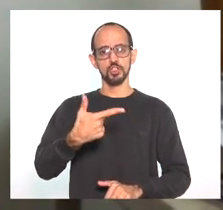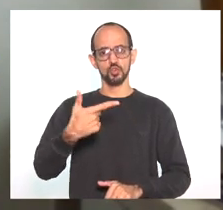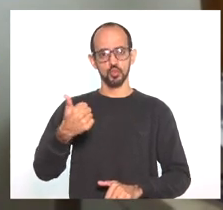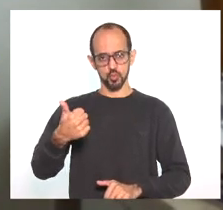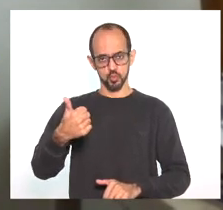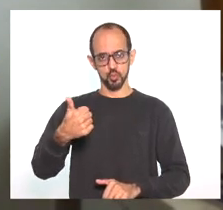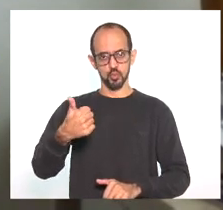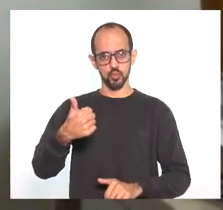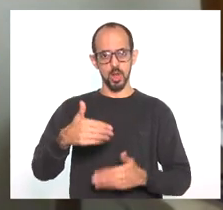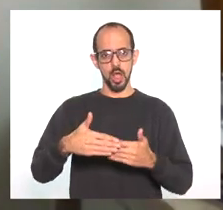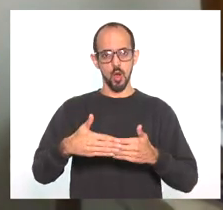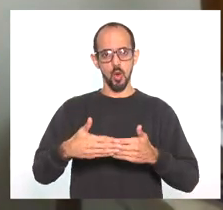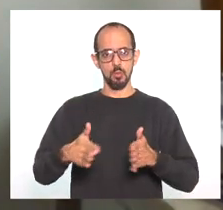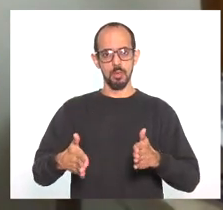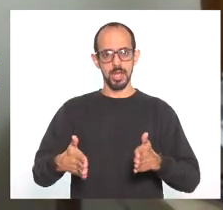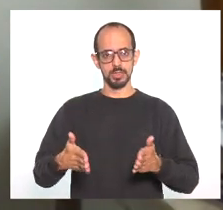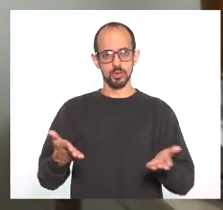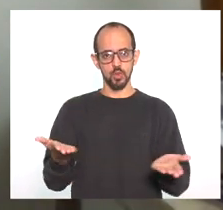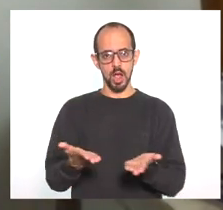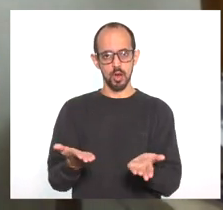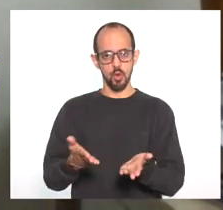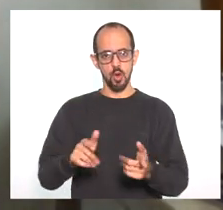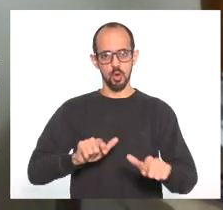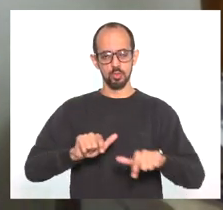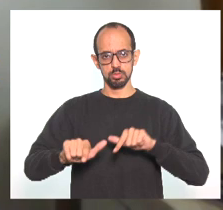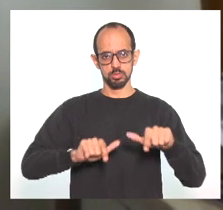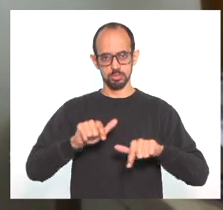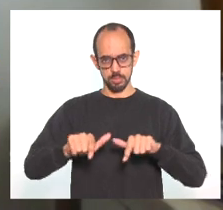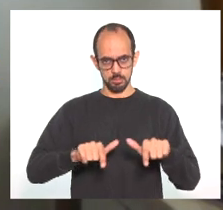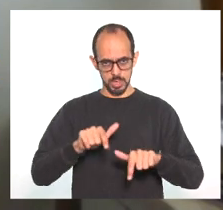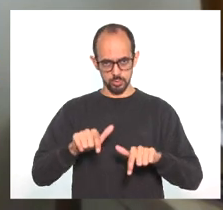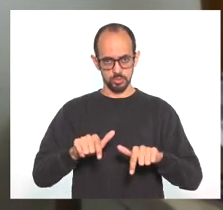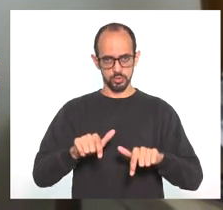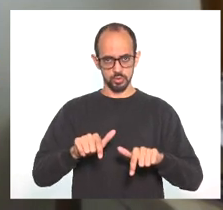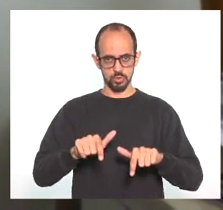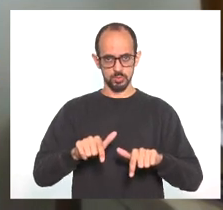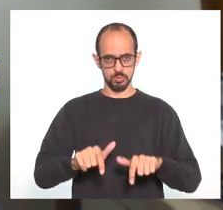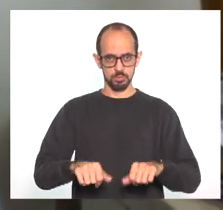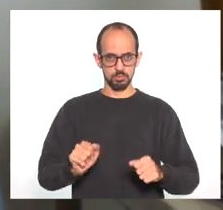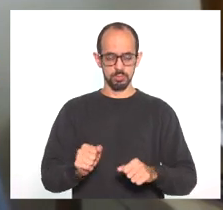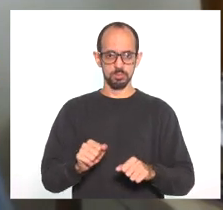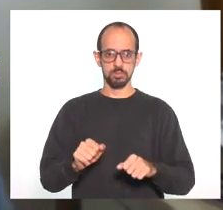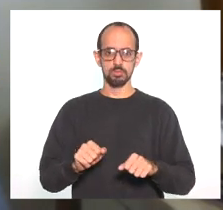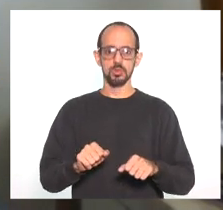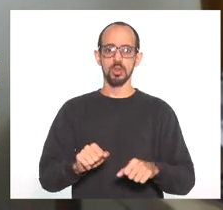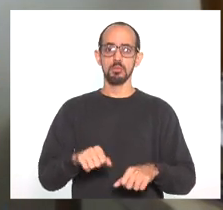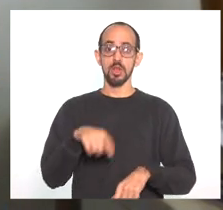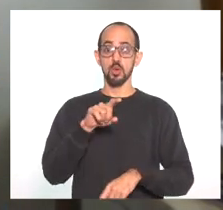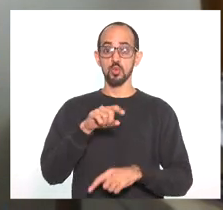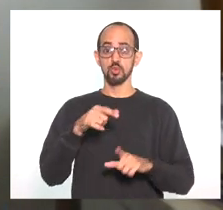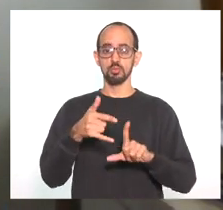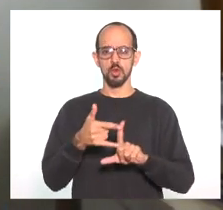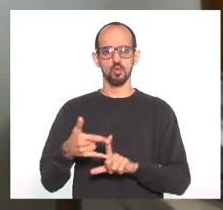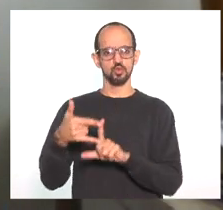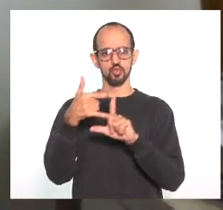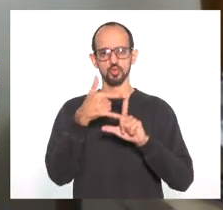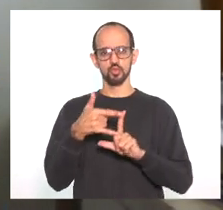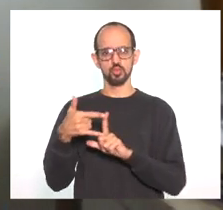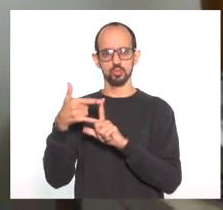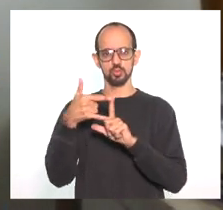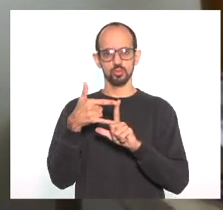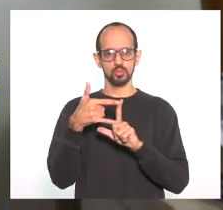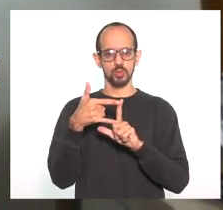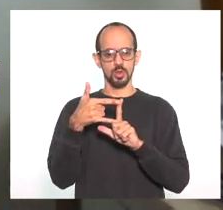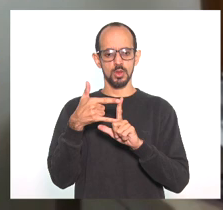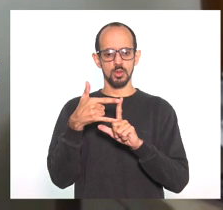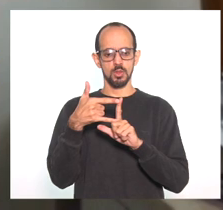ficam abertos os trabalhos pela plataforma Zoom com